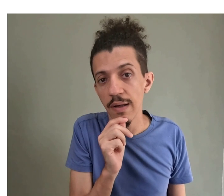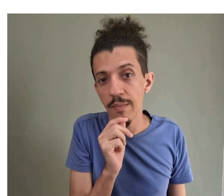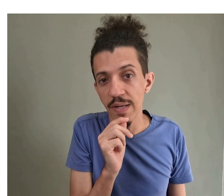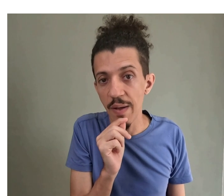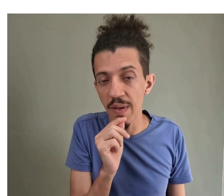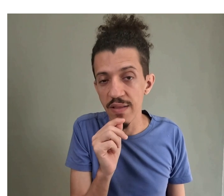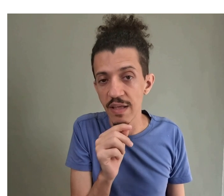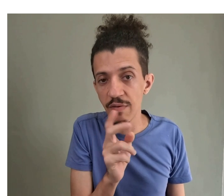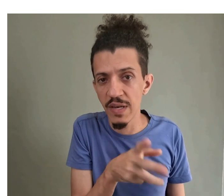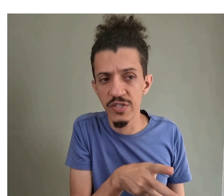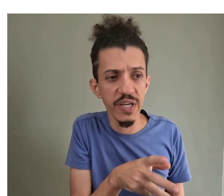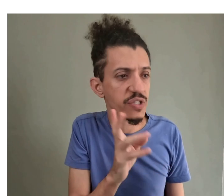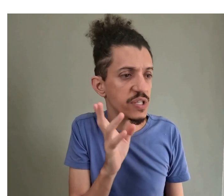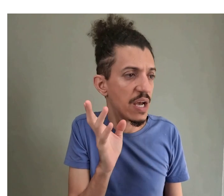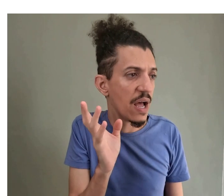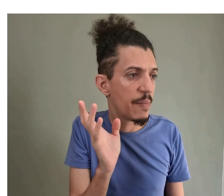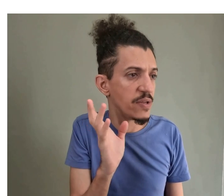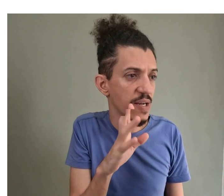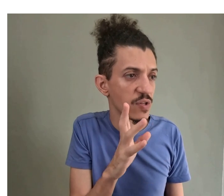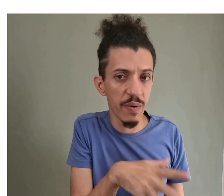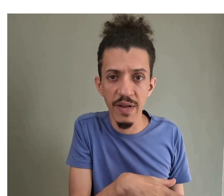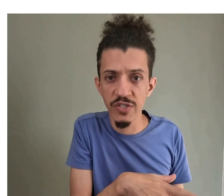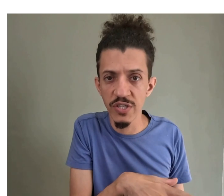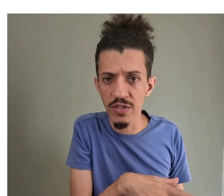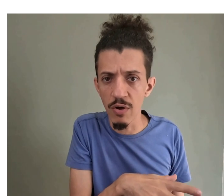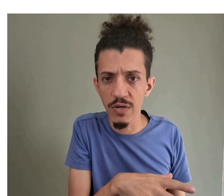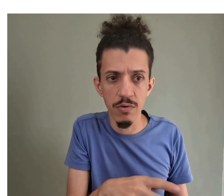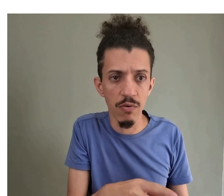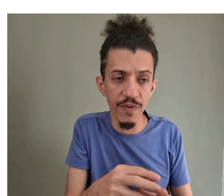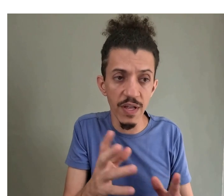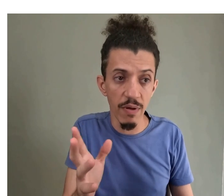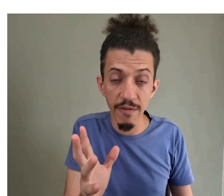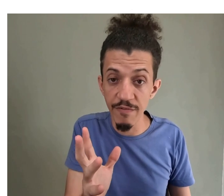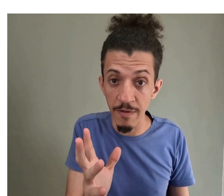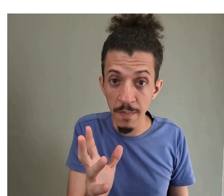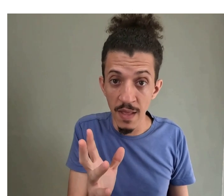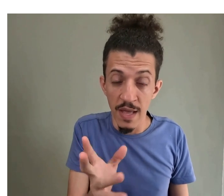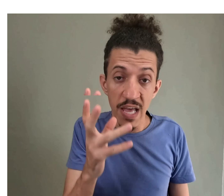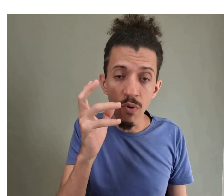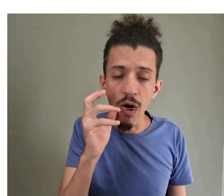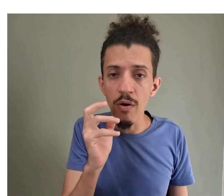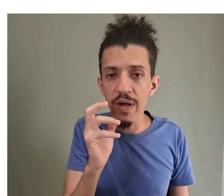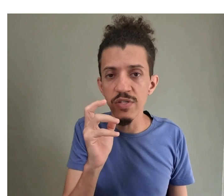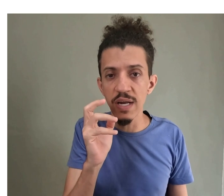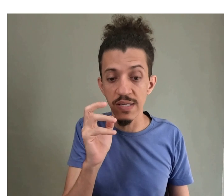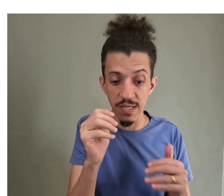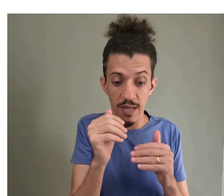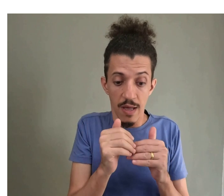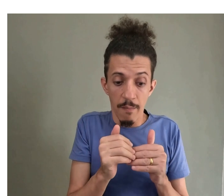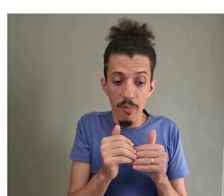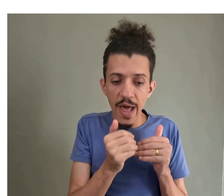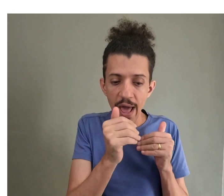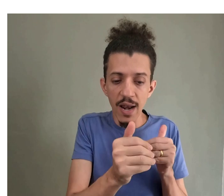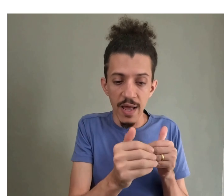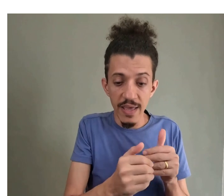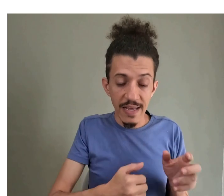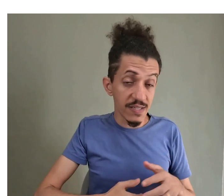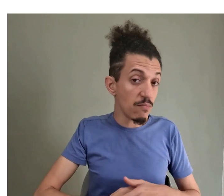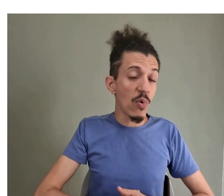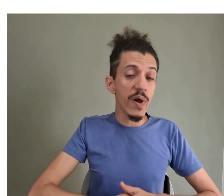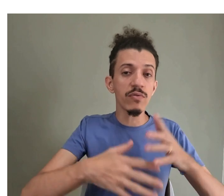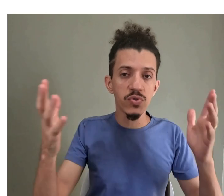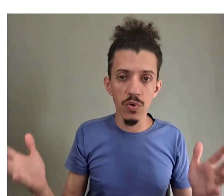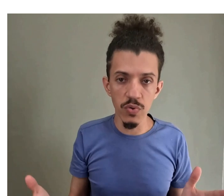surda. Percebe? Ela teve meningite, a medicação para meningite é tóxica ao ouvido, enfim. E qual que é o grande lance? Por ela, e